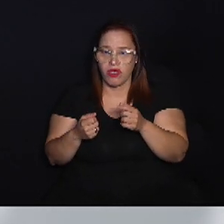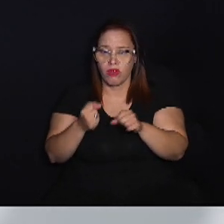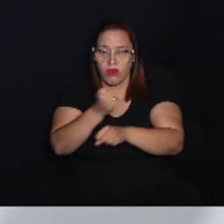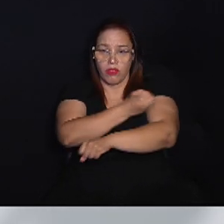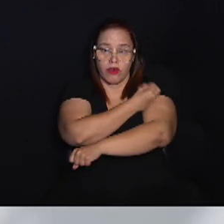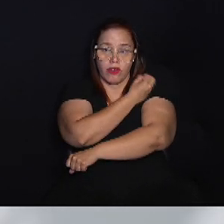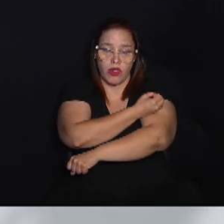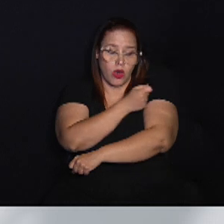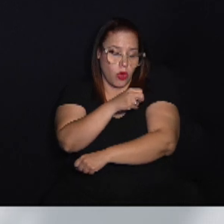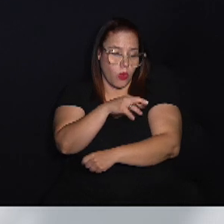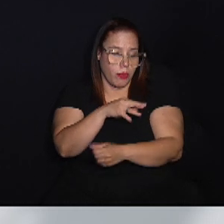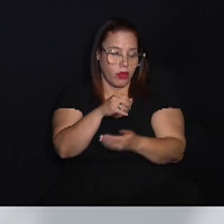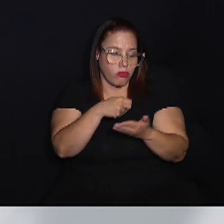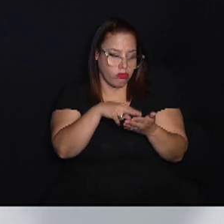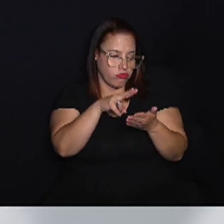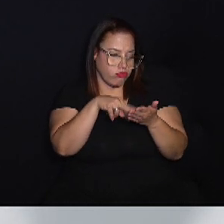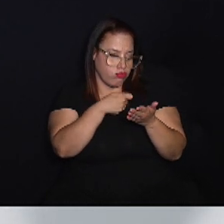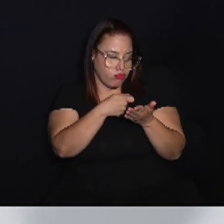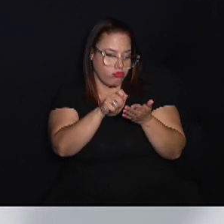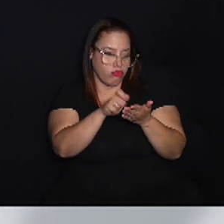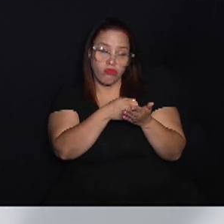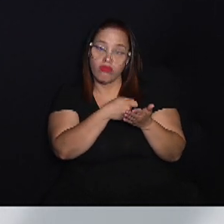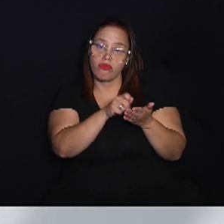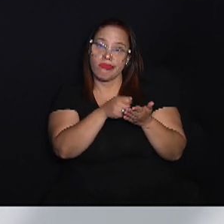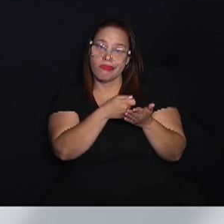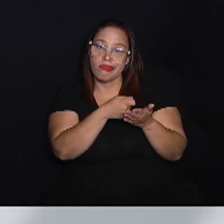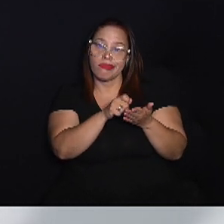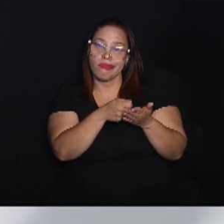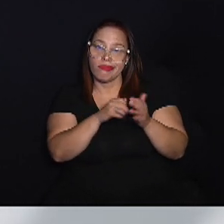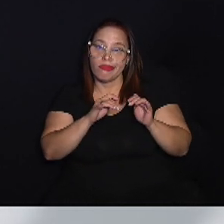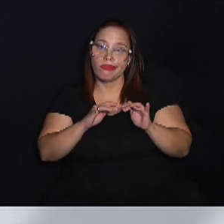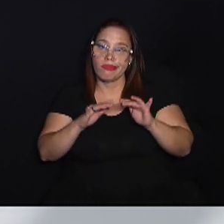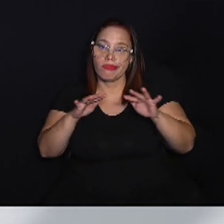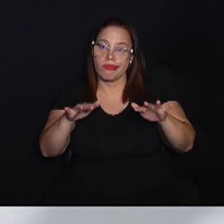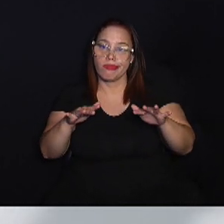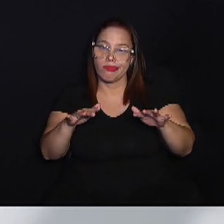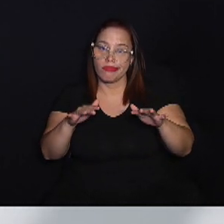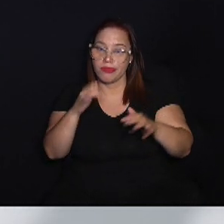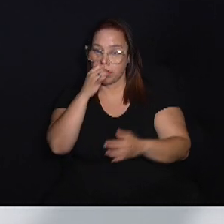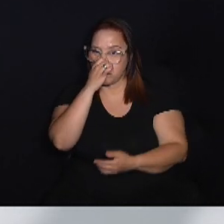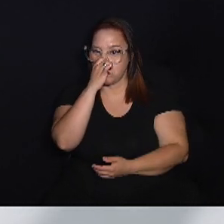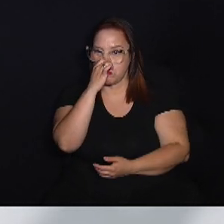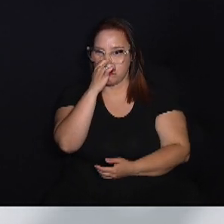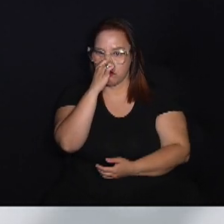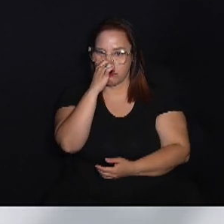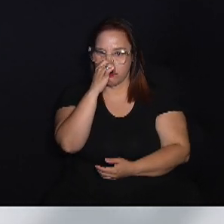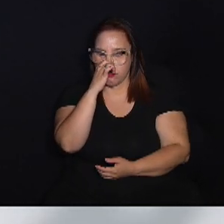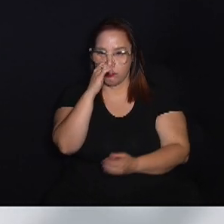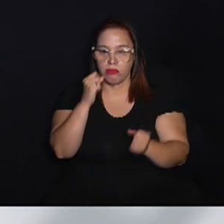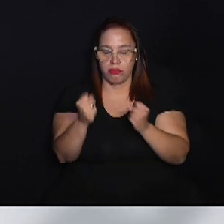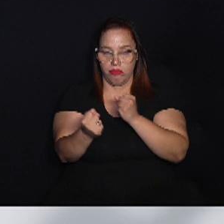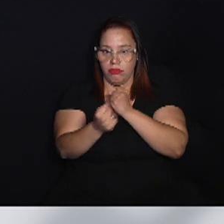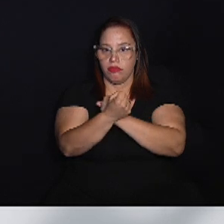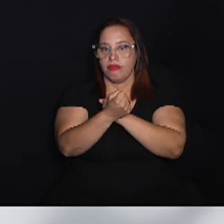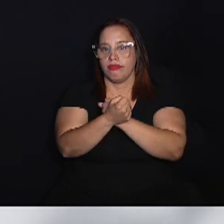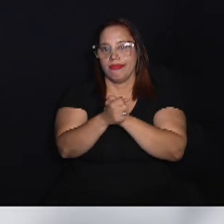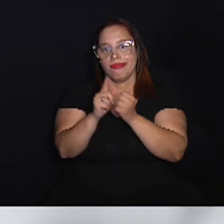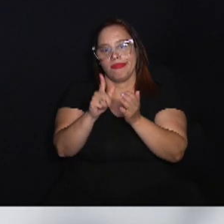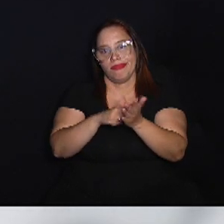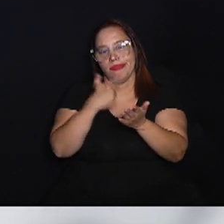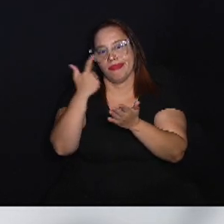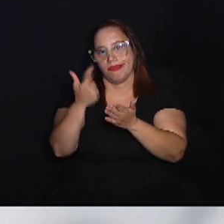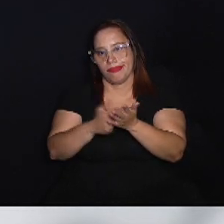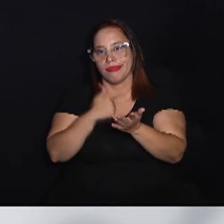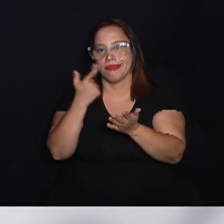de copistas que o trabalho era distribuído aos monges. Os monges, por sua vez, atuavam como guardiões